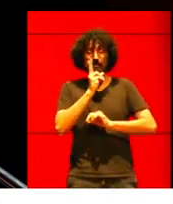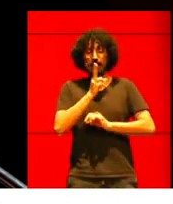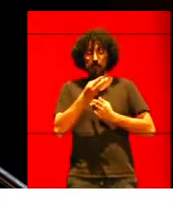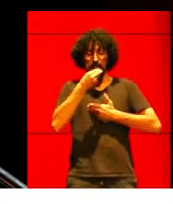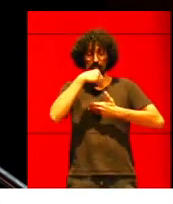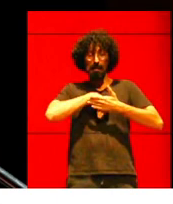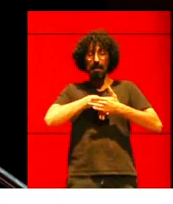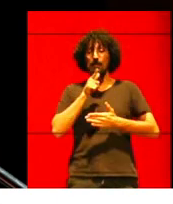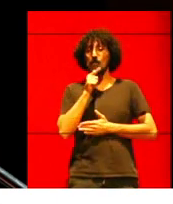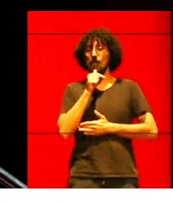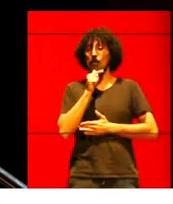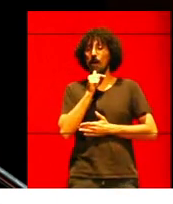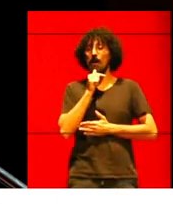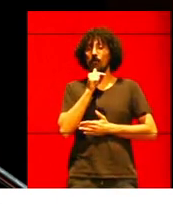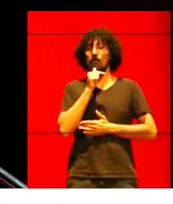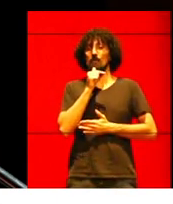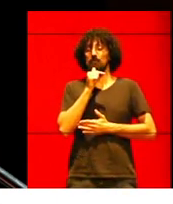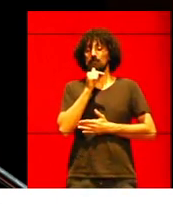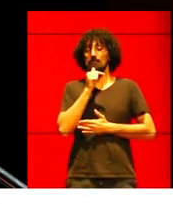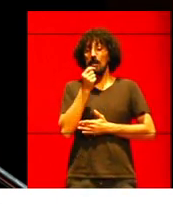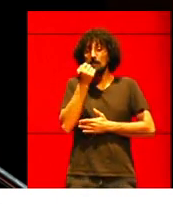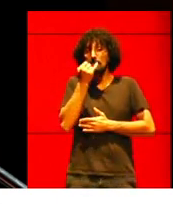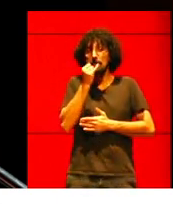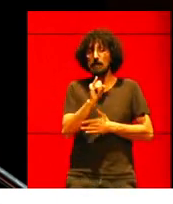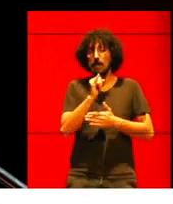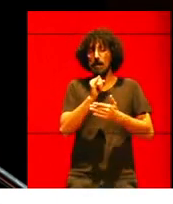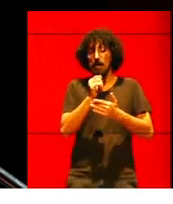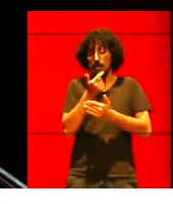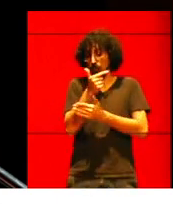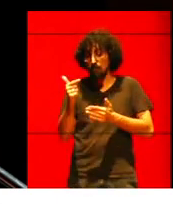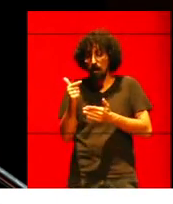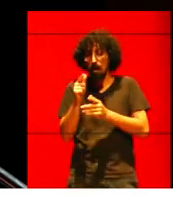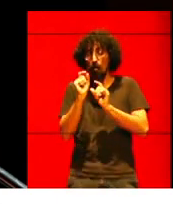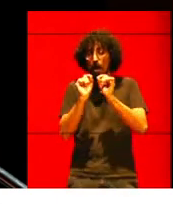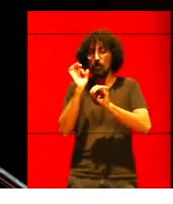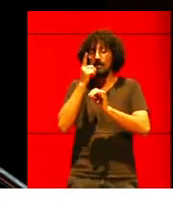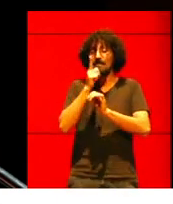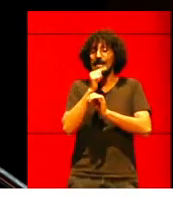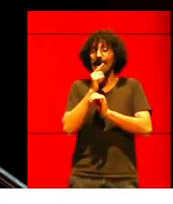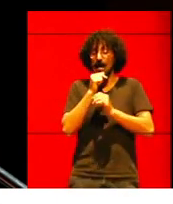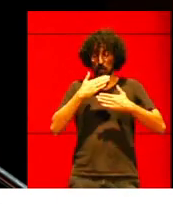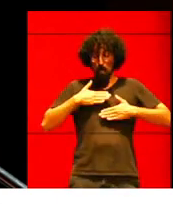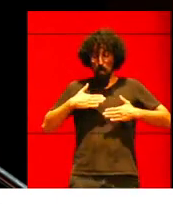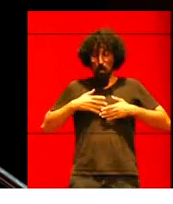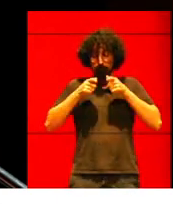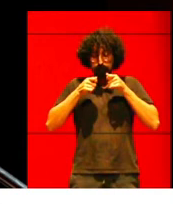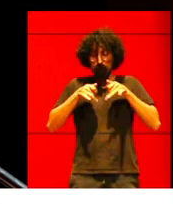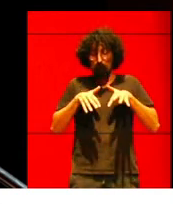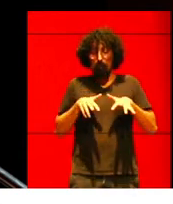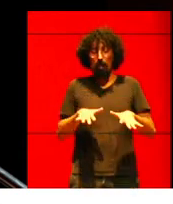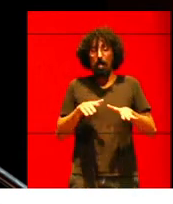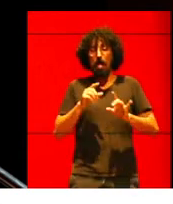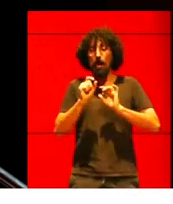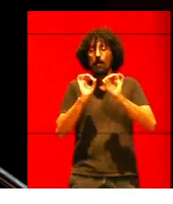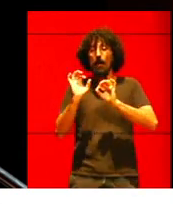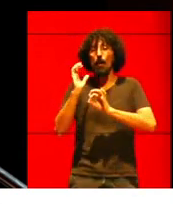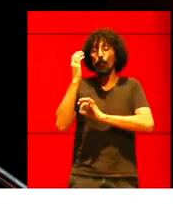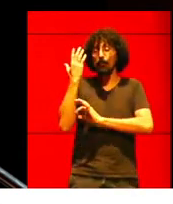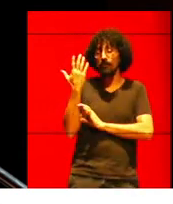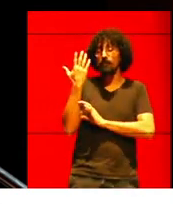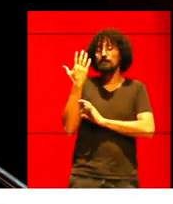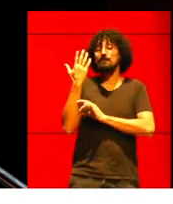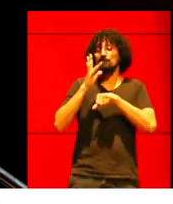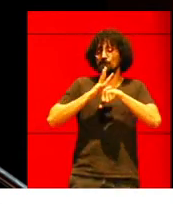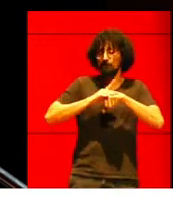de água, vai impermeabilizar. Mas eu vou ter também a impermeabilização de penas e pelos de animais